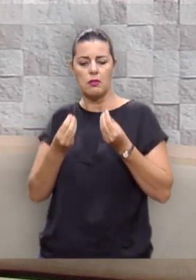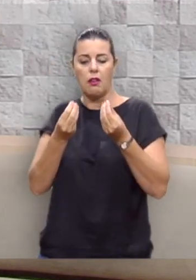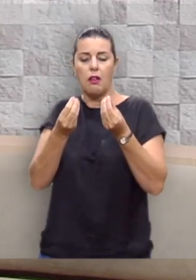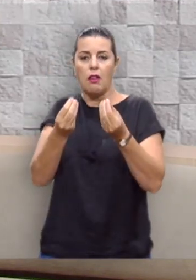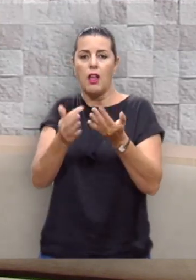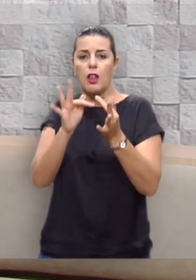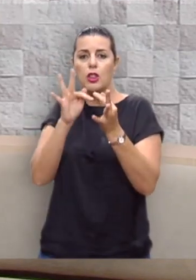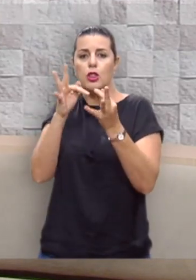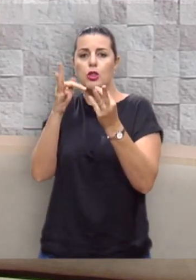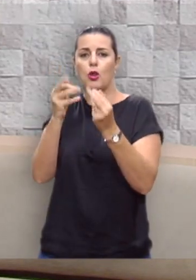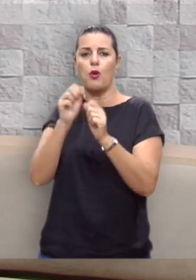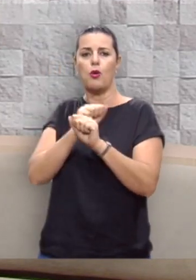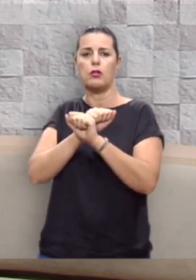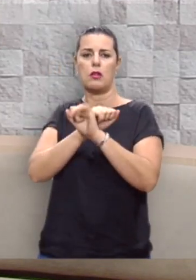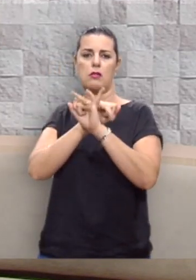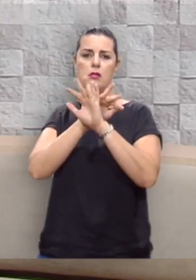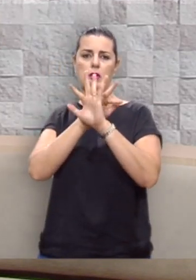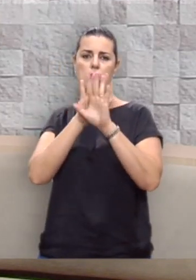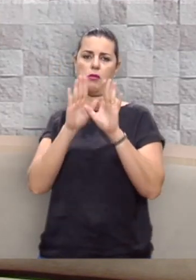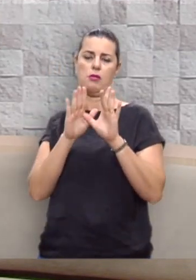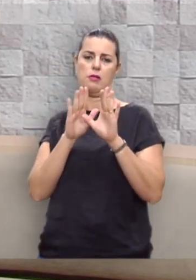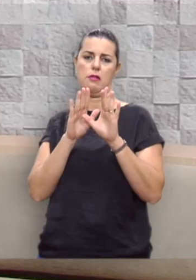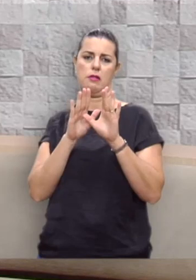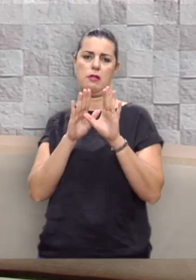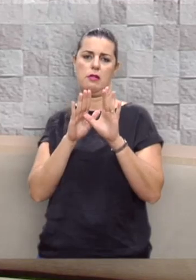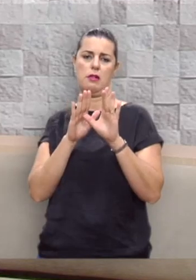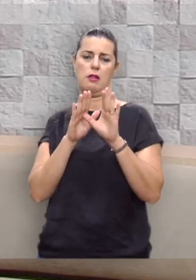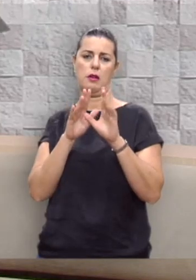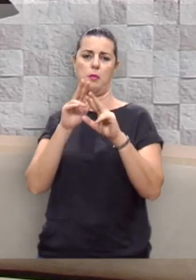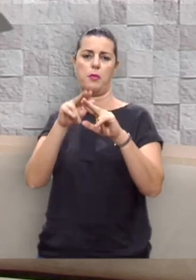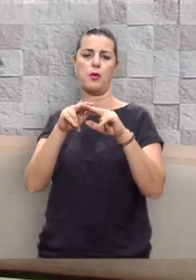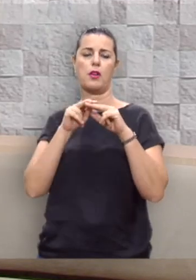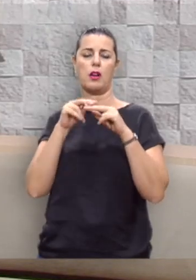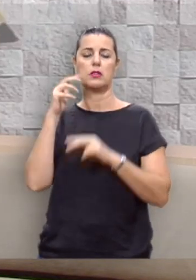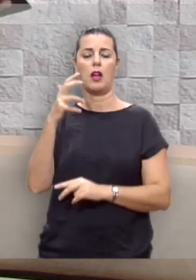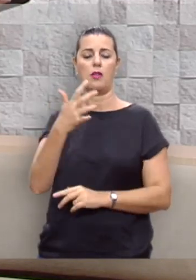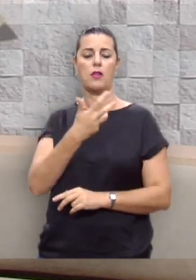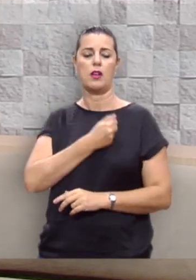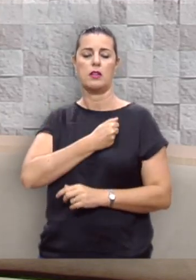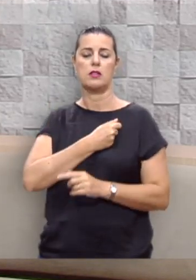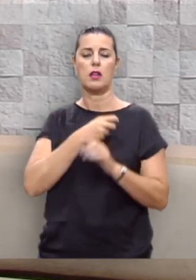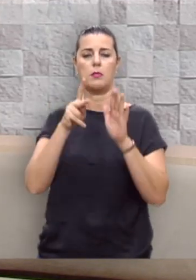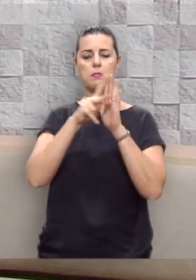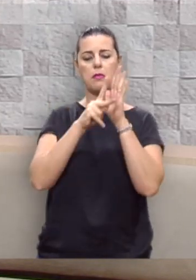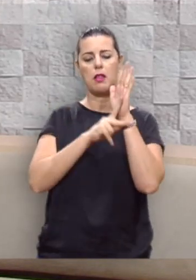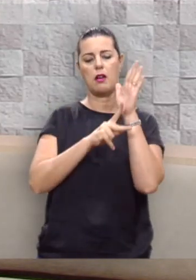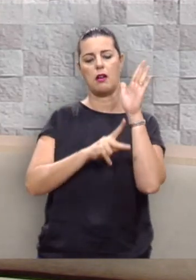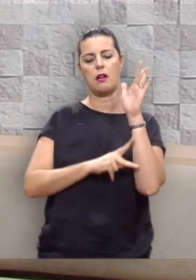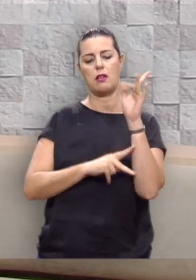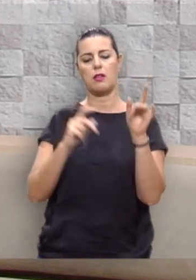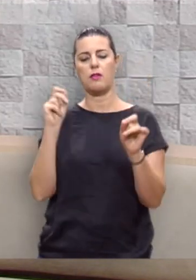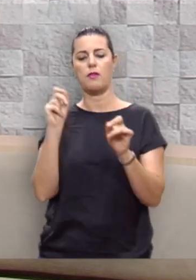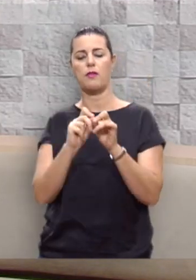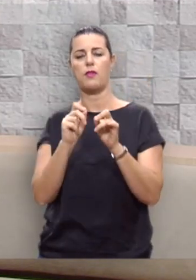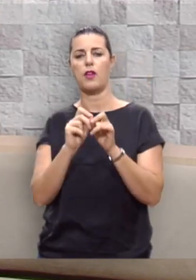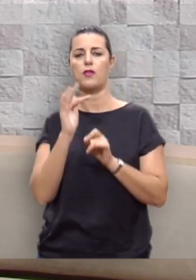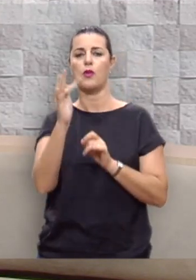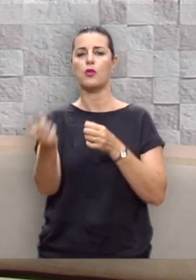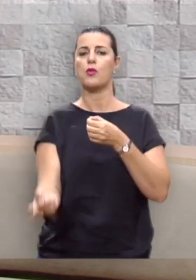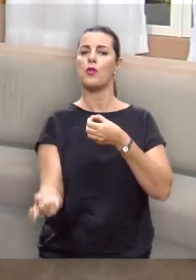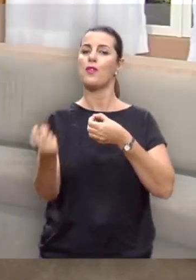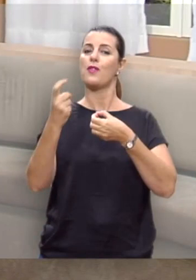a glória em virtude da salvação que Ele planejou, executou e há de